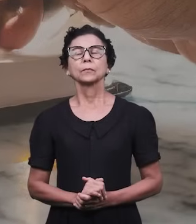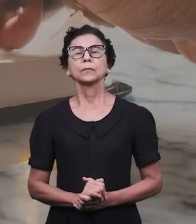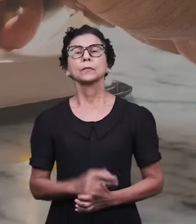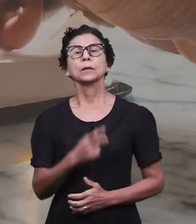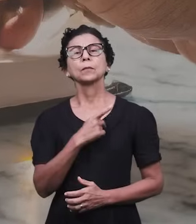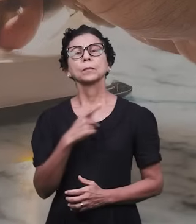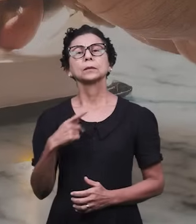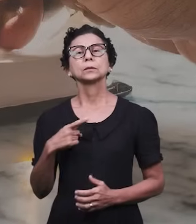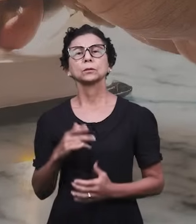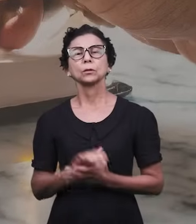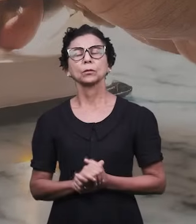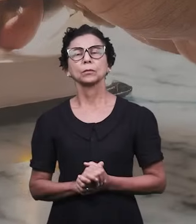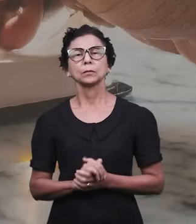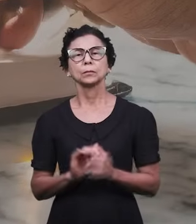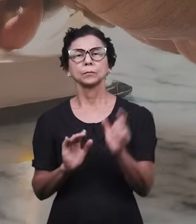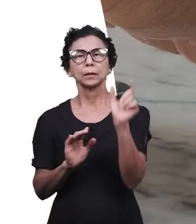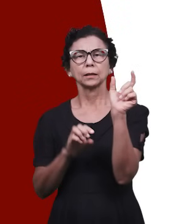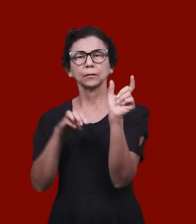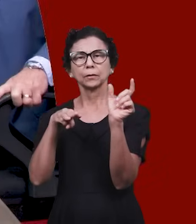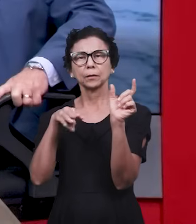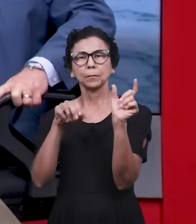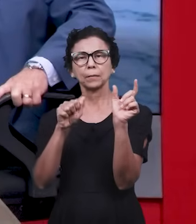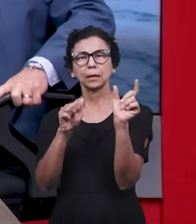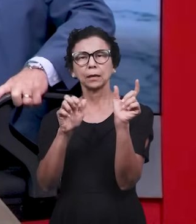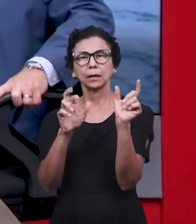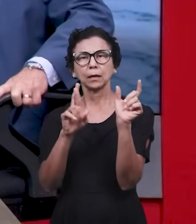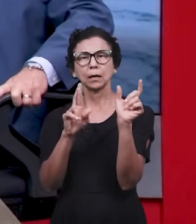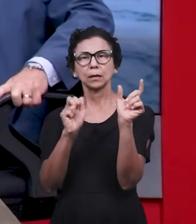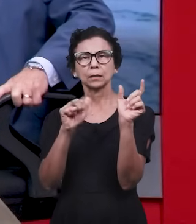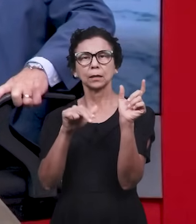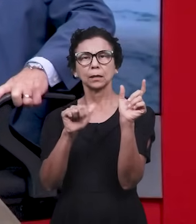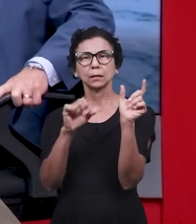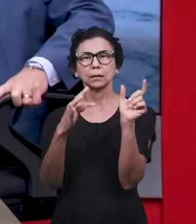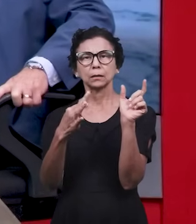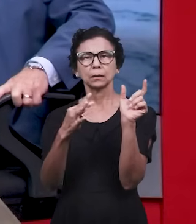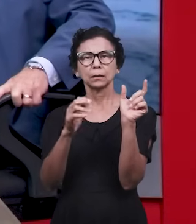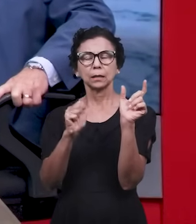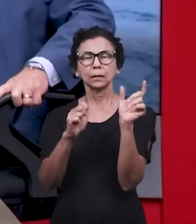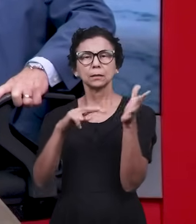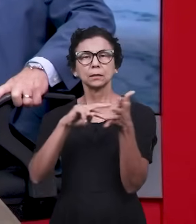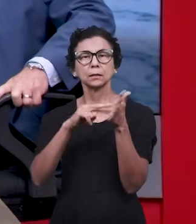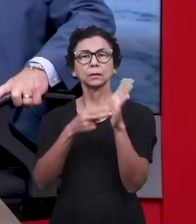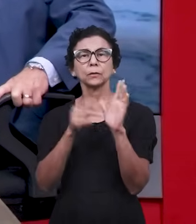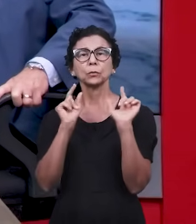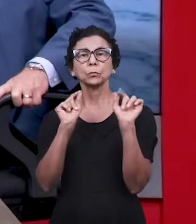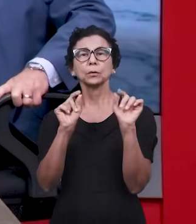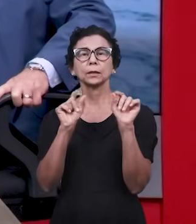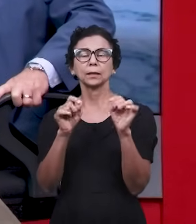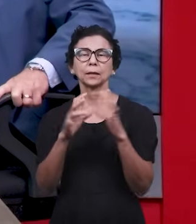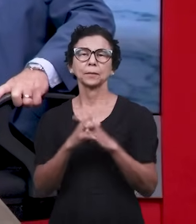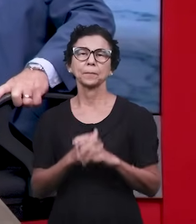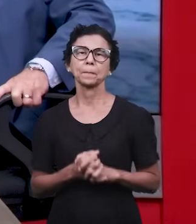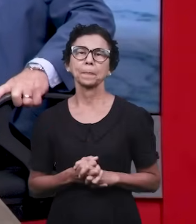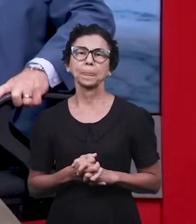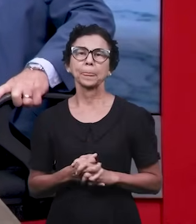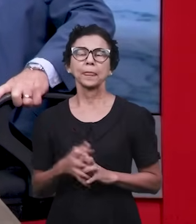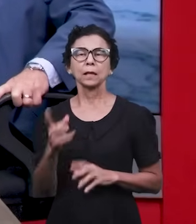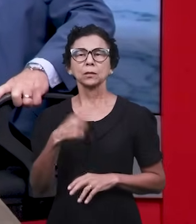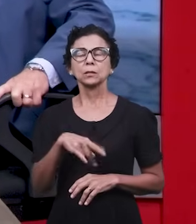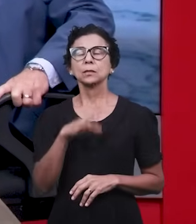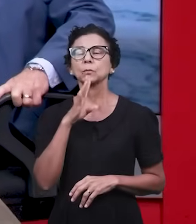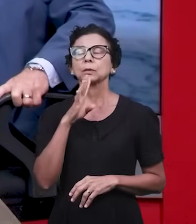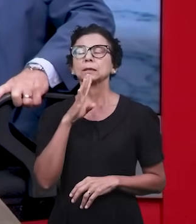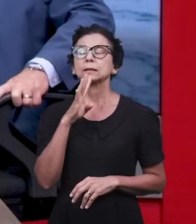Pastor, o que significa a palavra Maranata? Bem, nós estamos aqui conhecendo melhor a Igreja Cristã Maranata. As perguntas que são